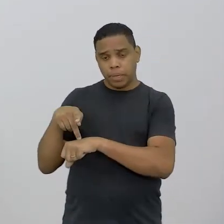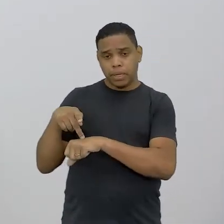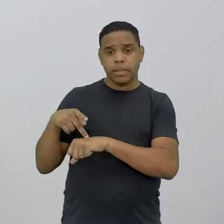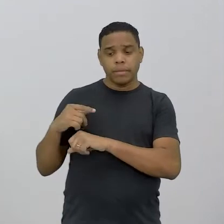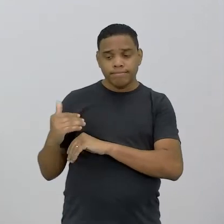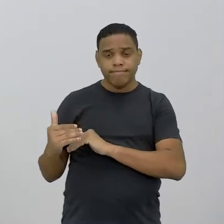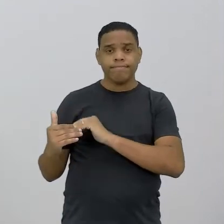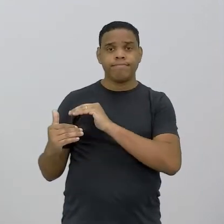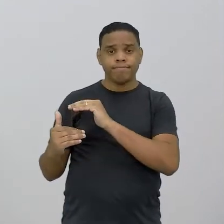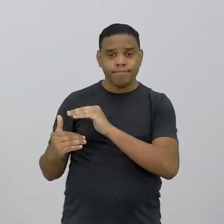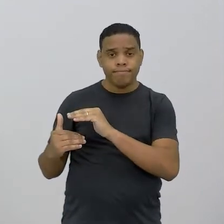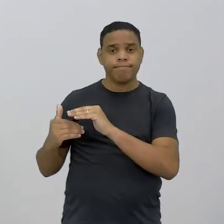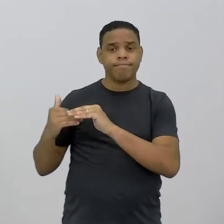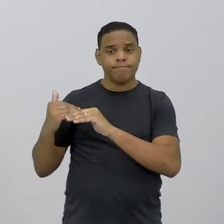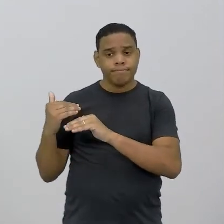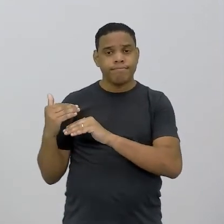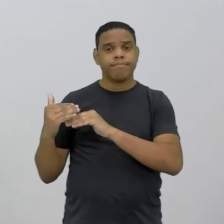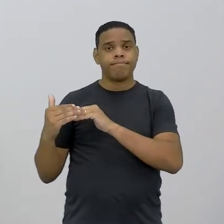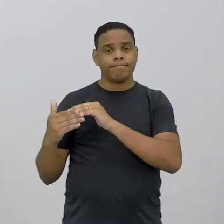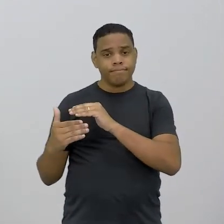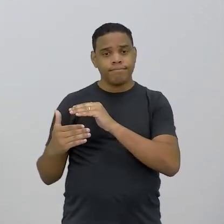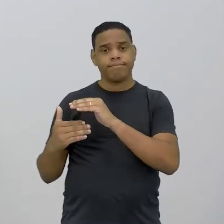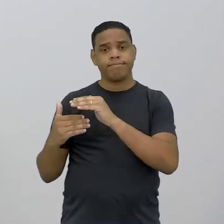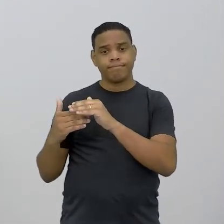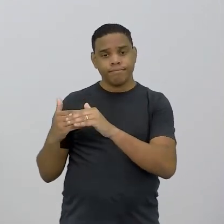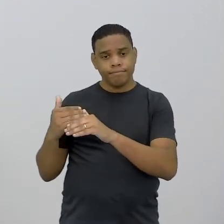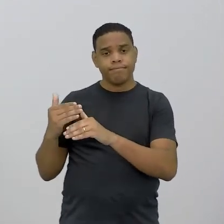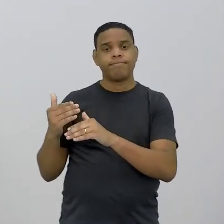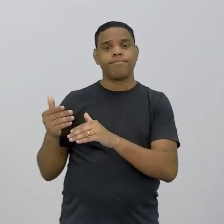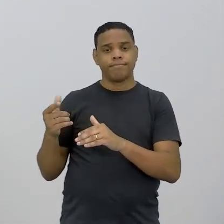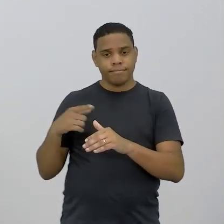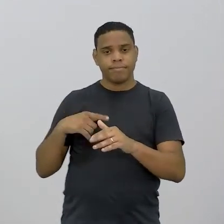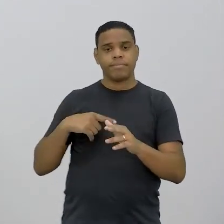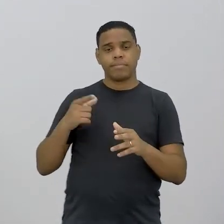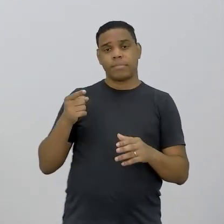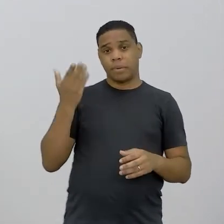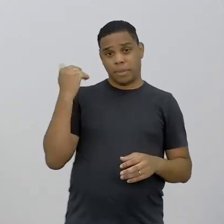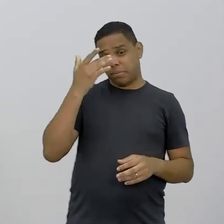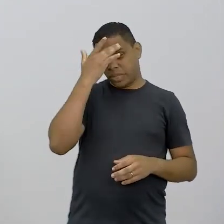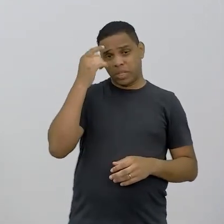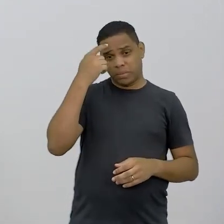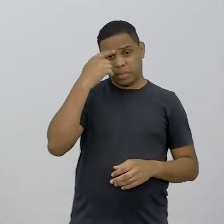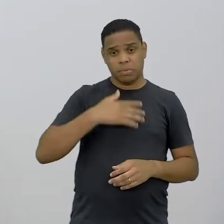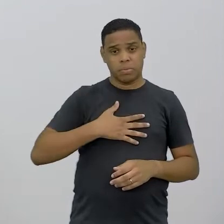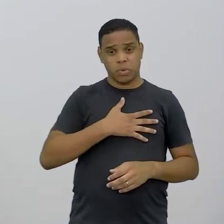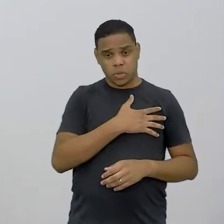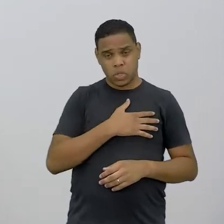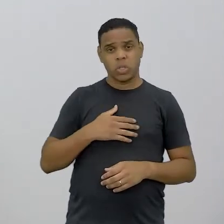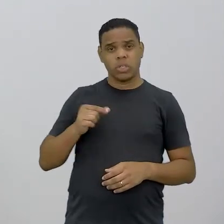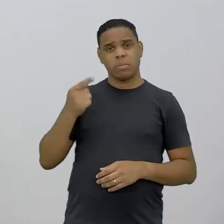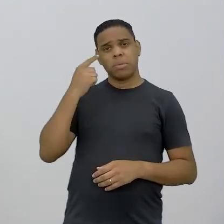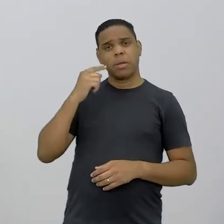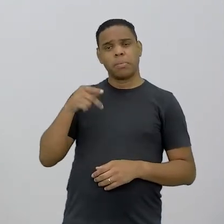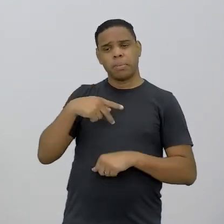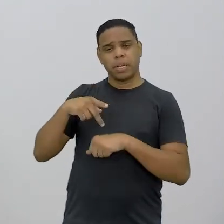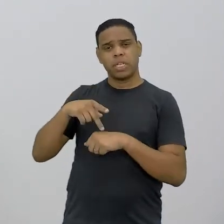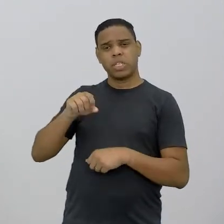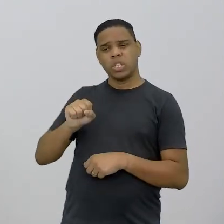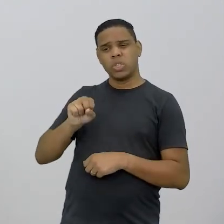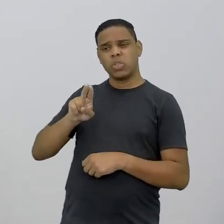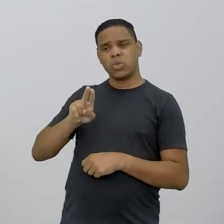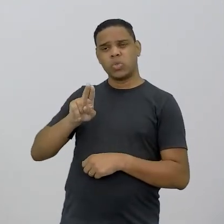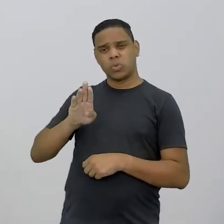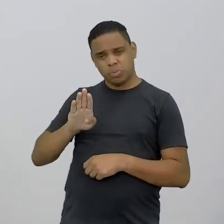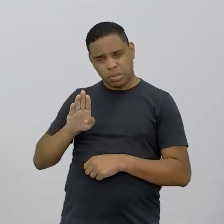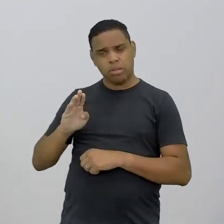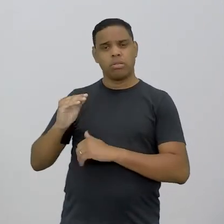em desenvolvimento, que até de um modo mais preconceituoso era chamado de países subdesenvolvidos, né? Isso